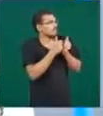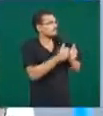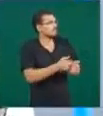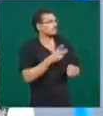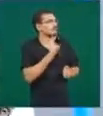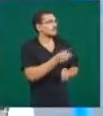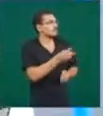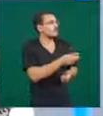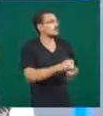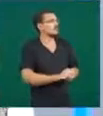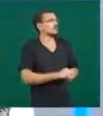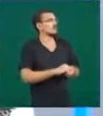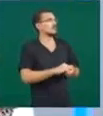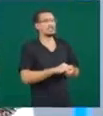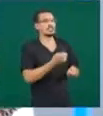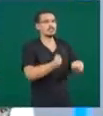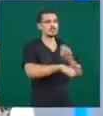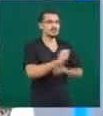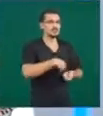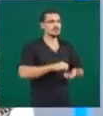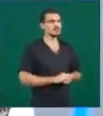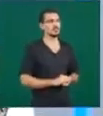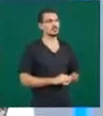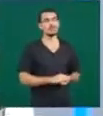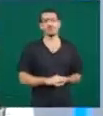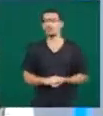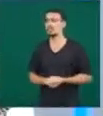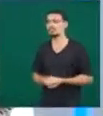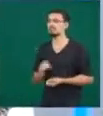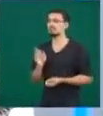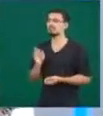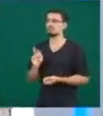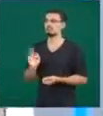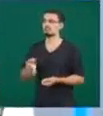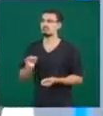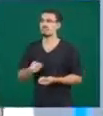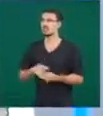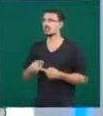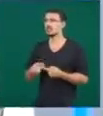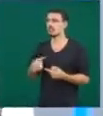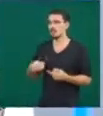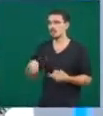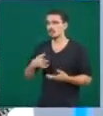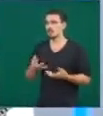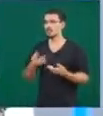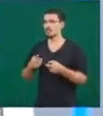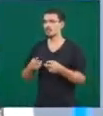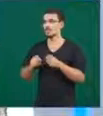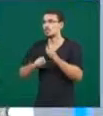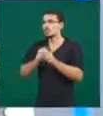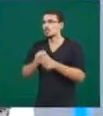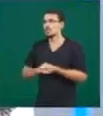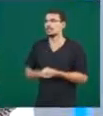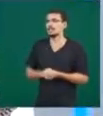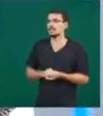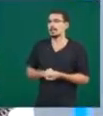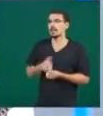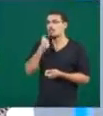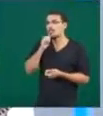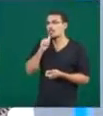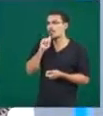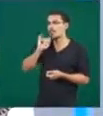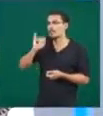Nesse momento de crise, a gente percebe que muitas mulheres aproveitaram esse momento para abrir um